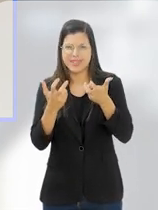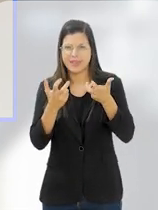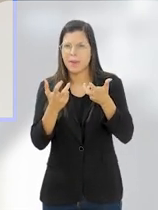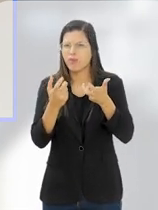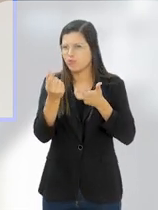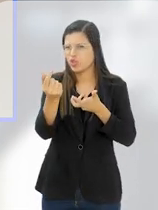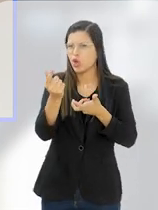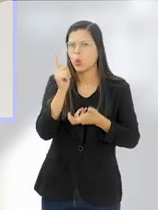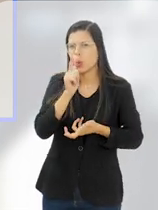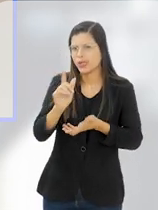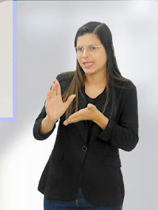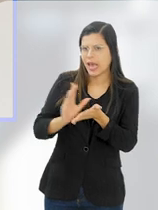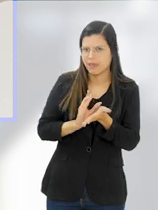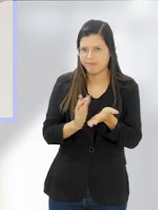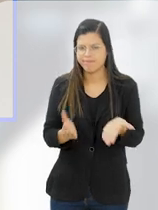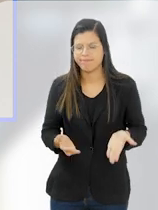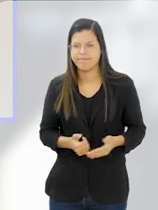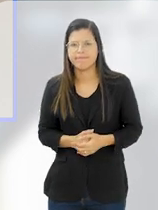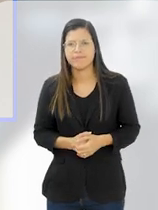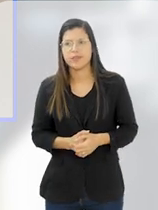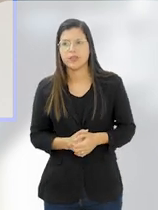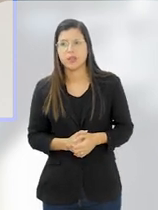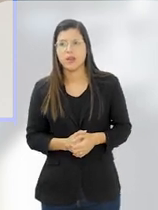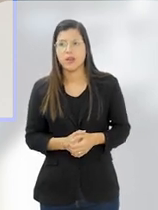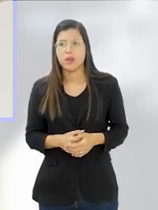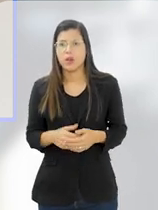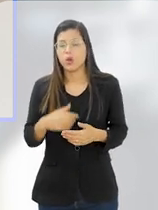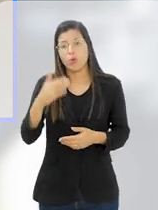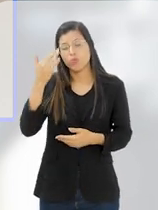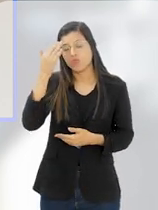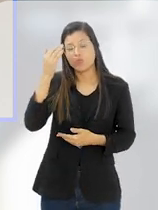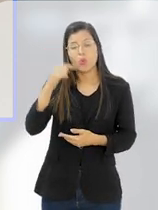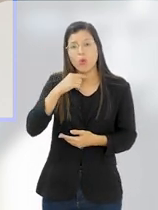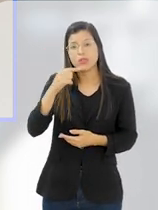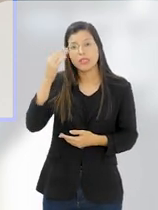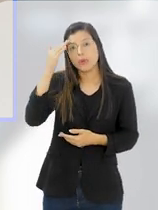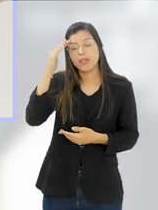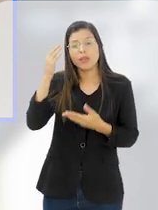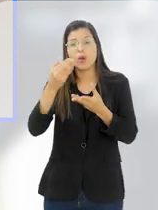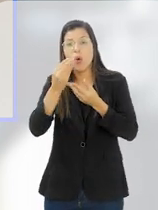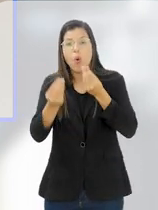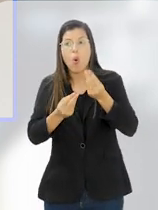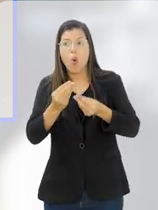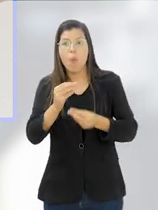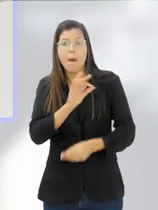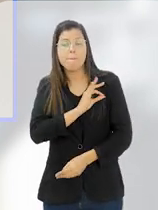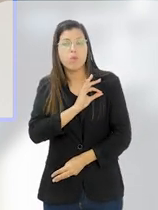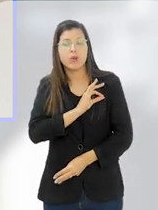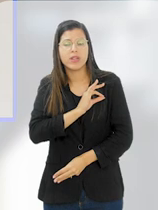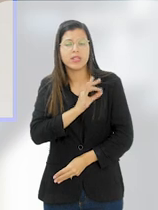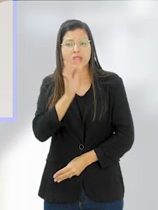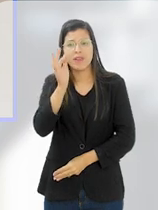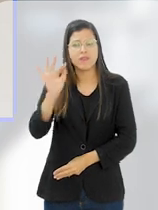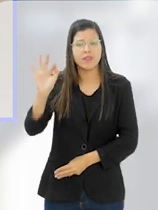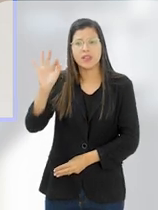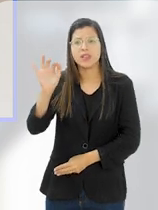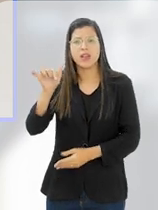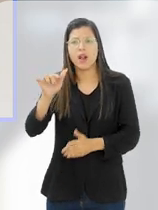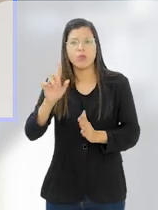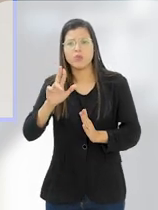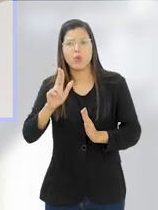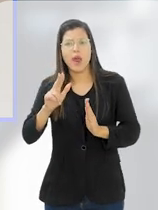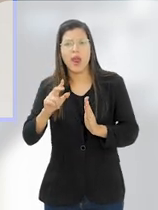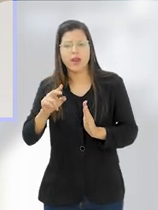dinheiro. Eu não entendo como é que a Polícia Federal não é acionada pelo governo, porque é absurdo. São